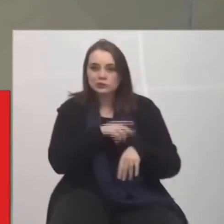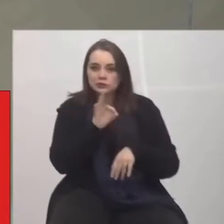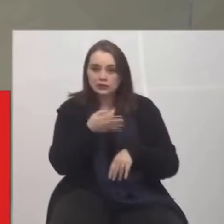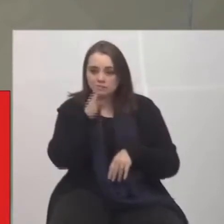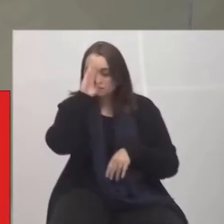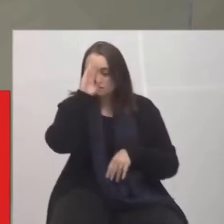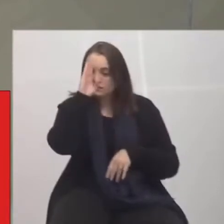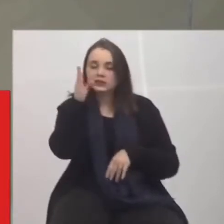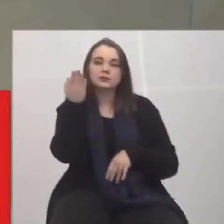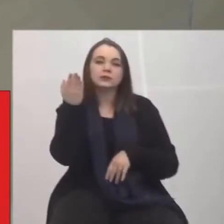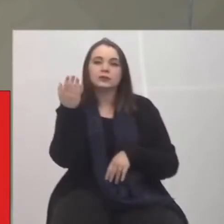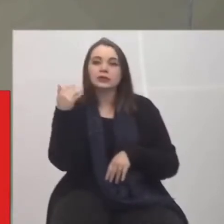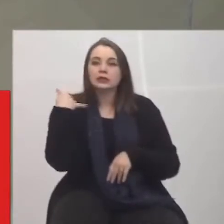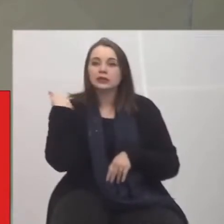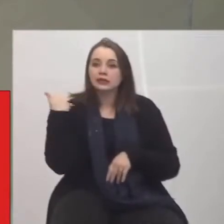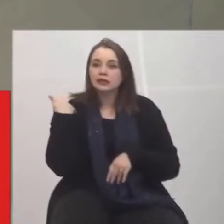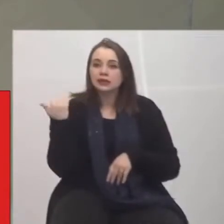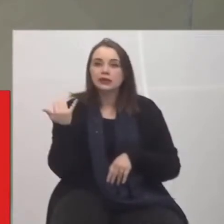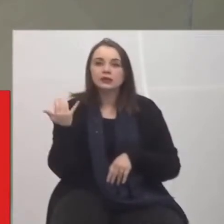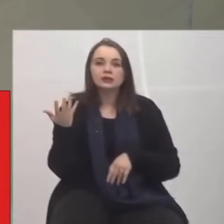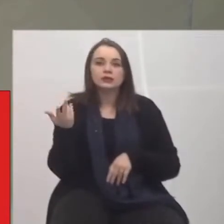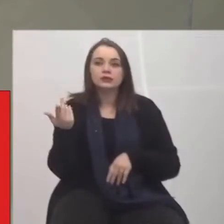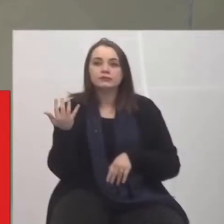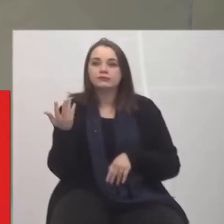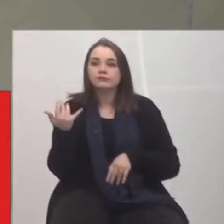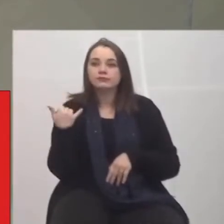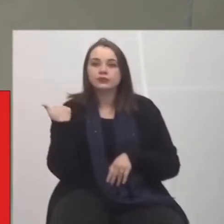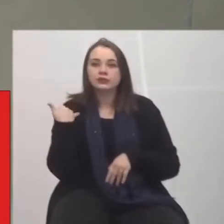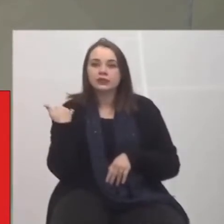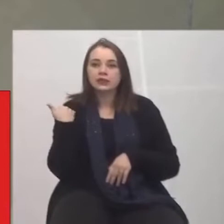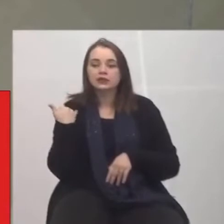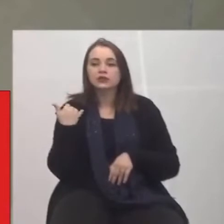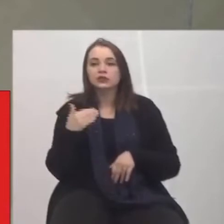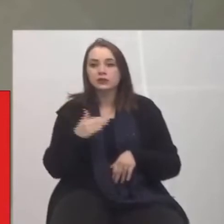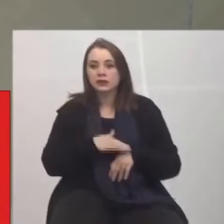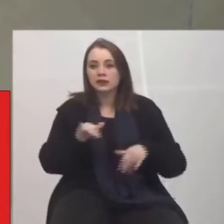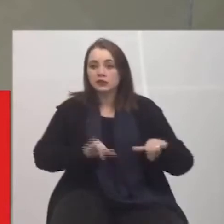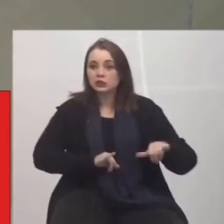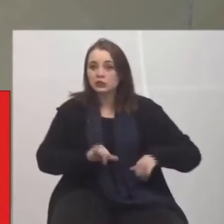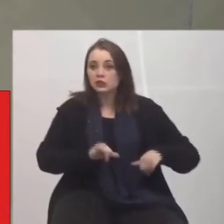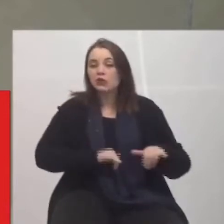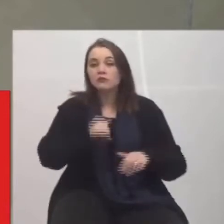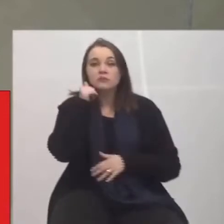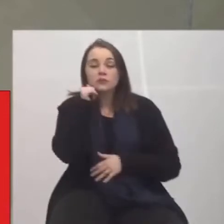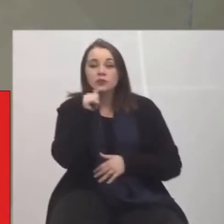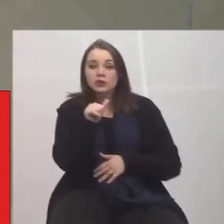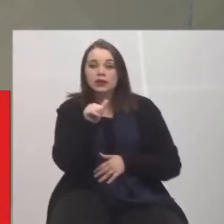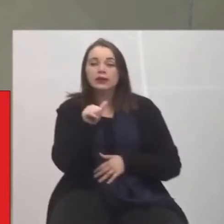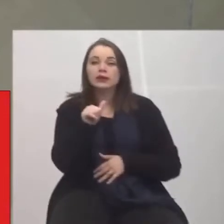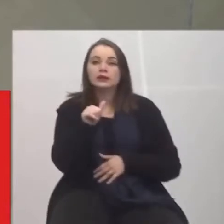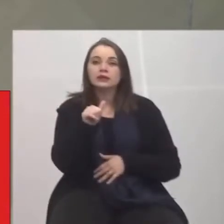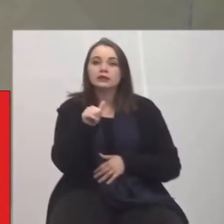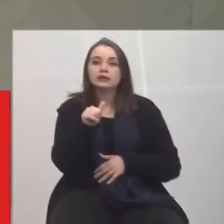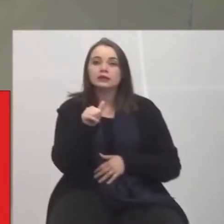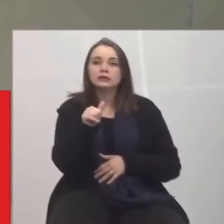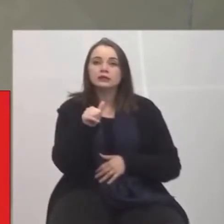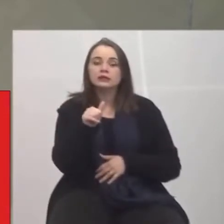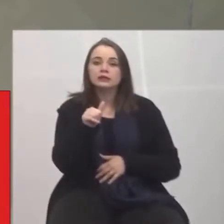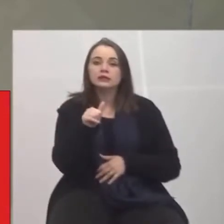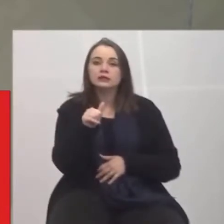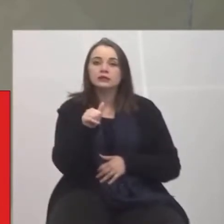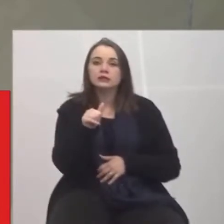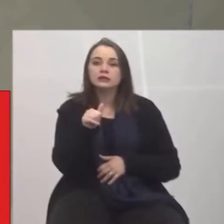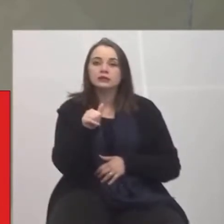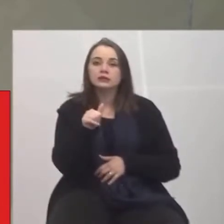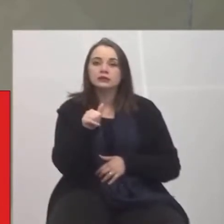principalmente para a idade mais afetada ali, que é as mulheres acima de, com